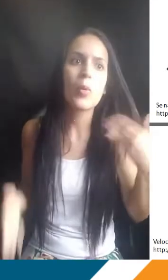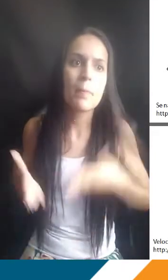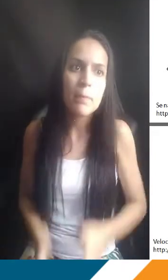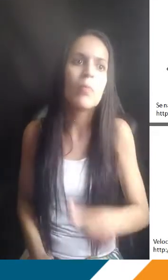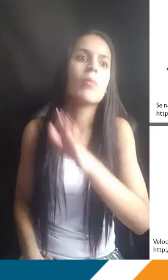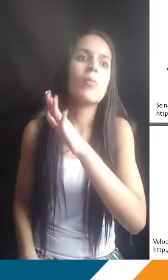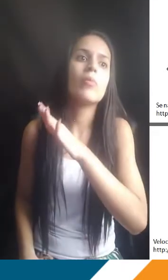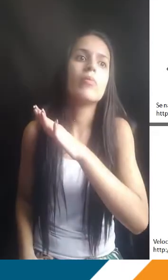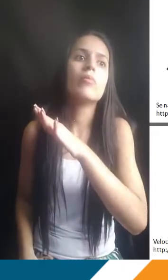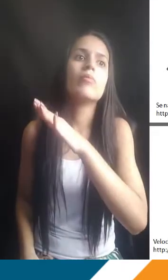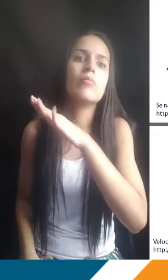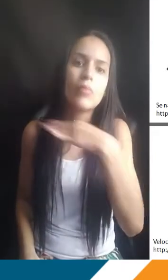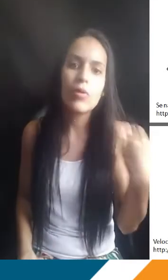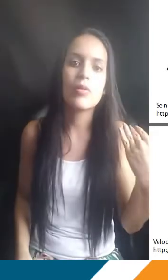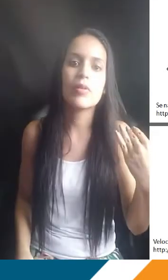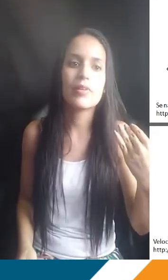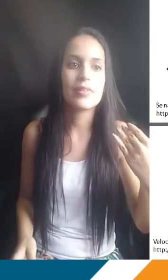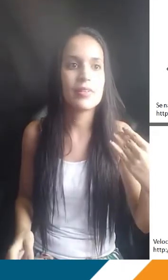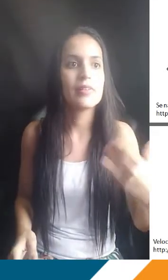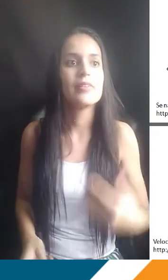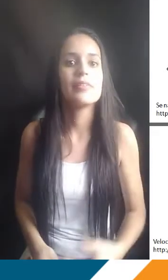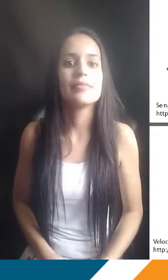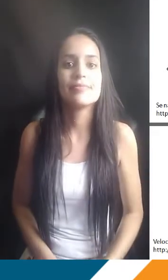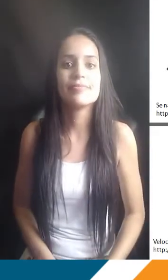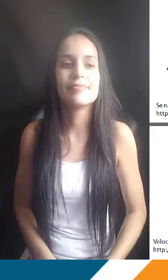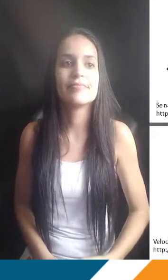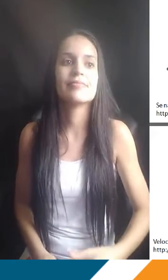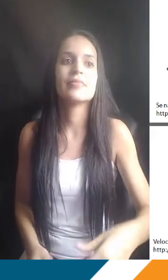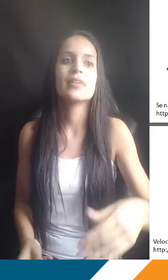nasce, morre, morre, nasce, nasce, morre. E aí para o